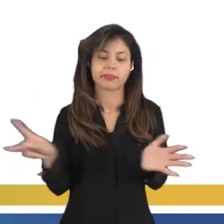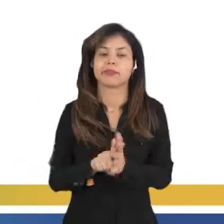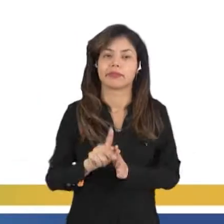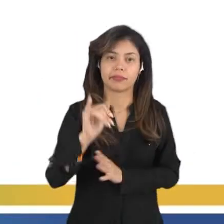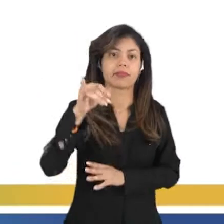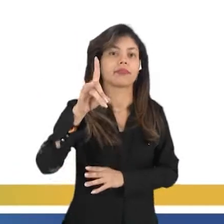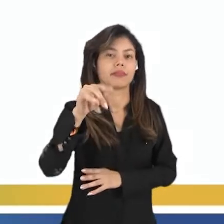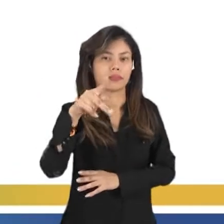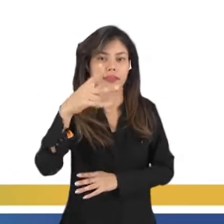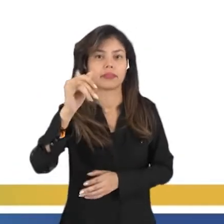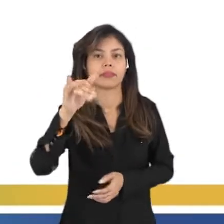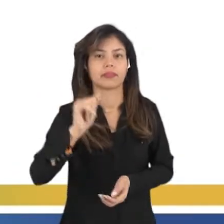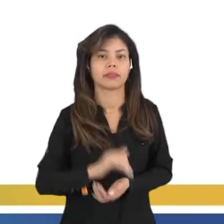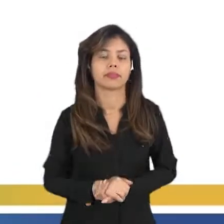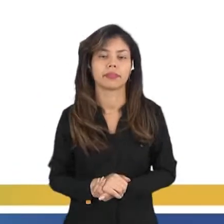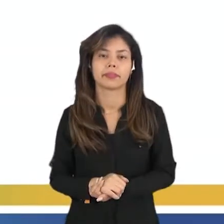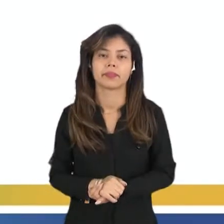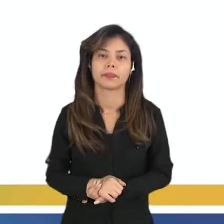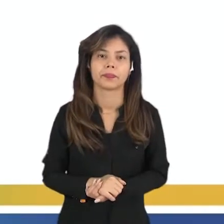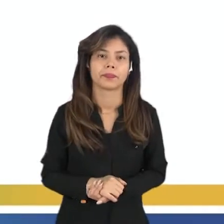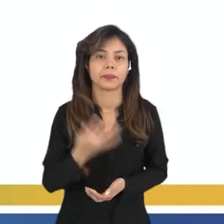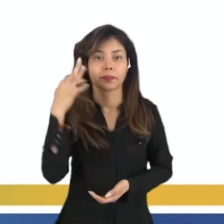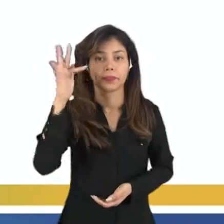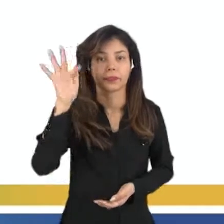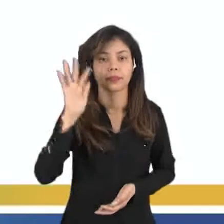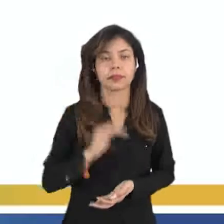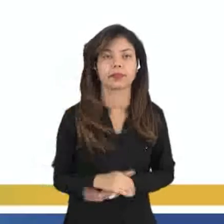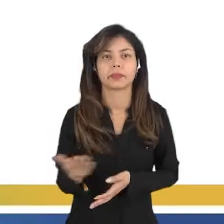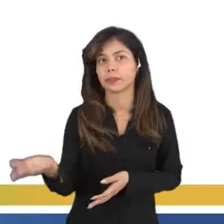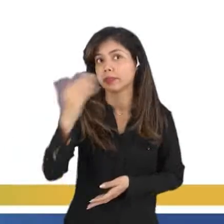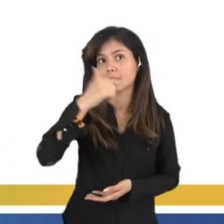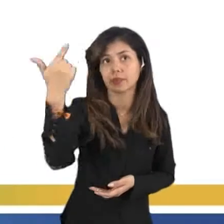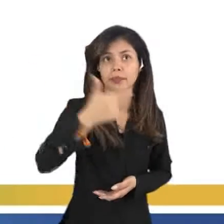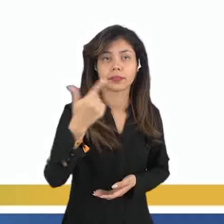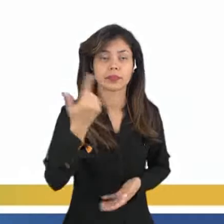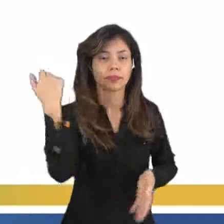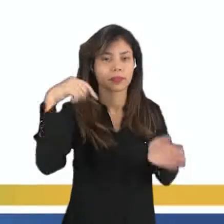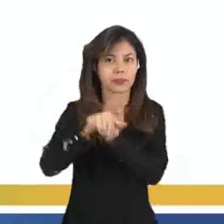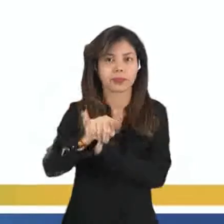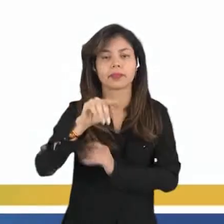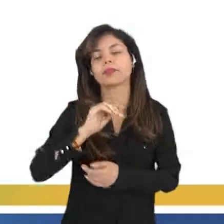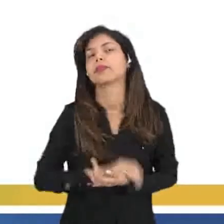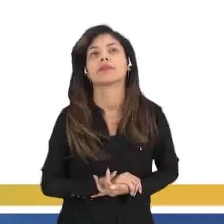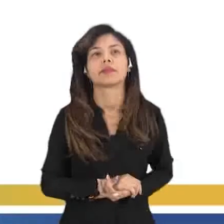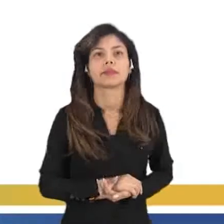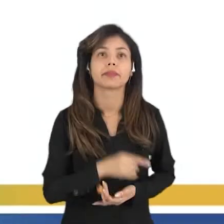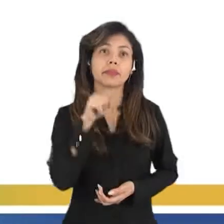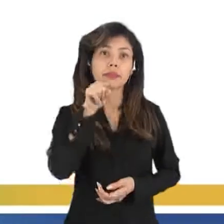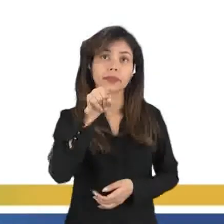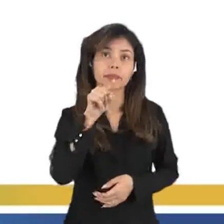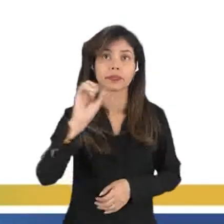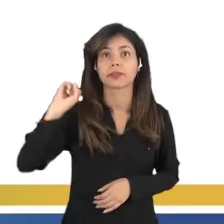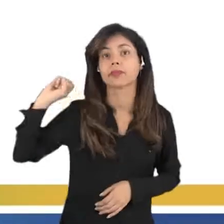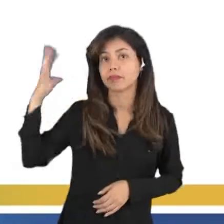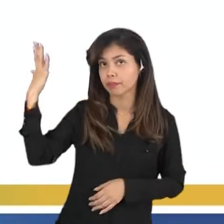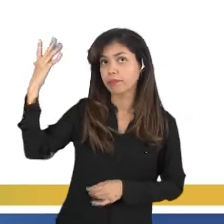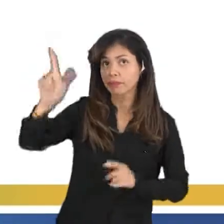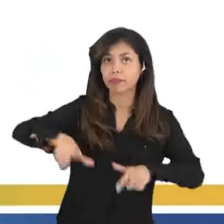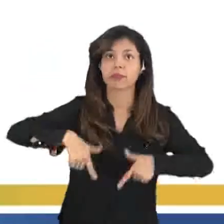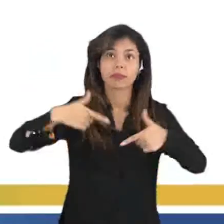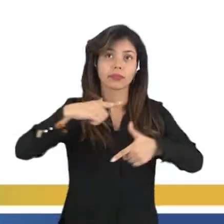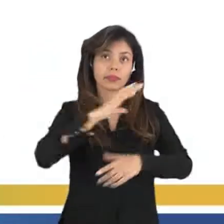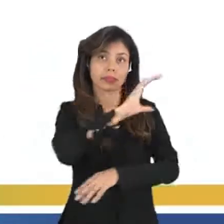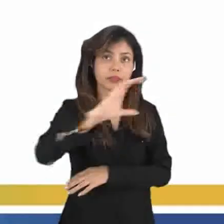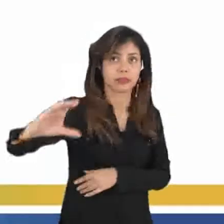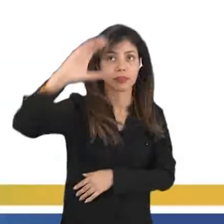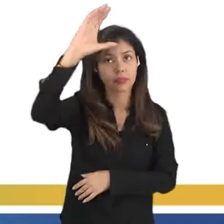ali naquela região entre Espanha e França. Vamos para a segunda questão, então? Nesse caso, o que acontece